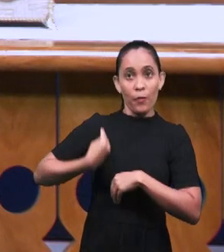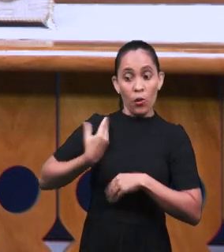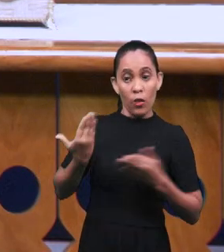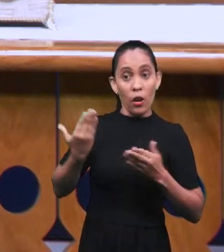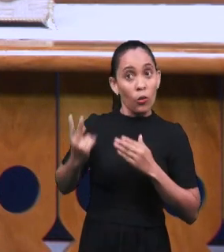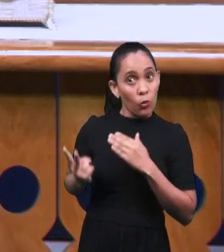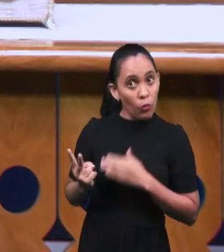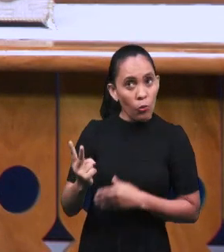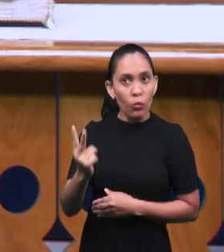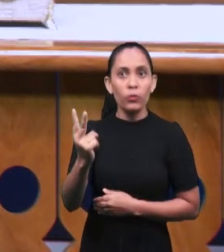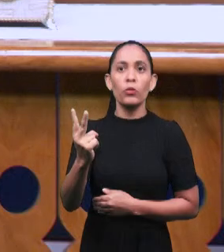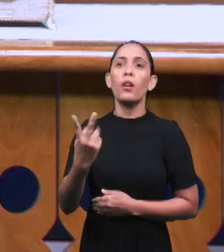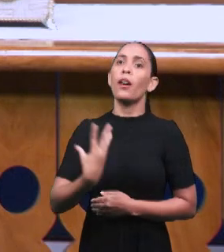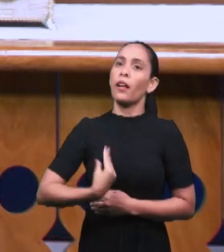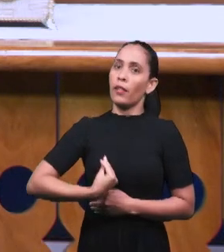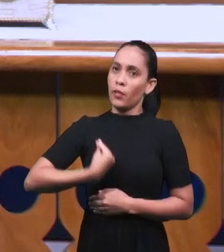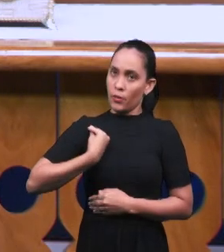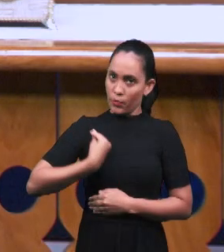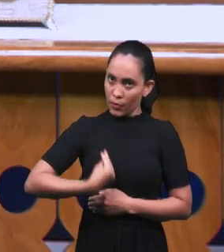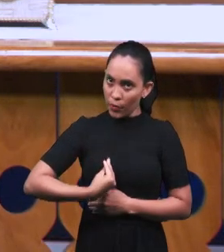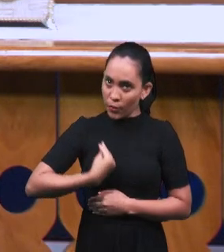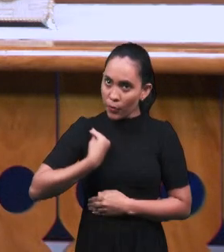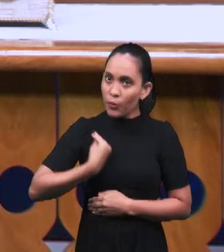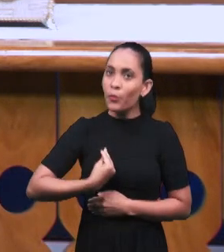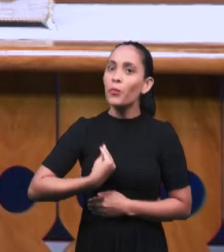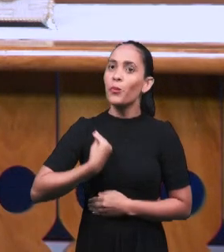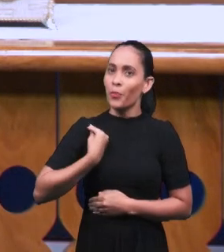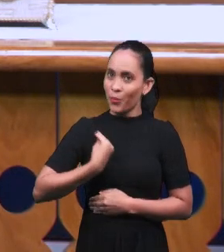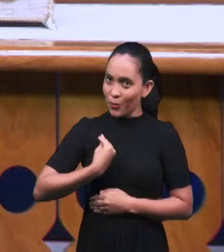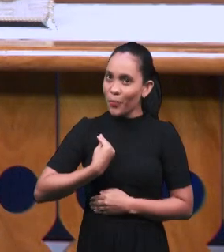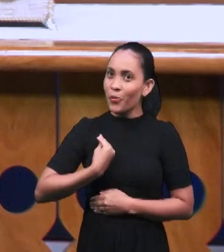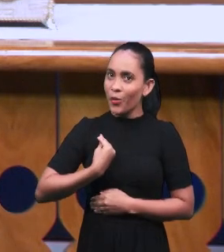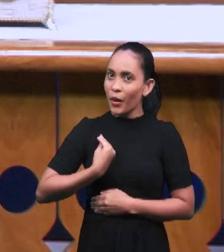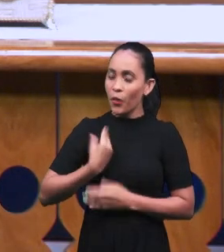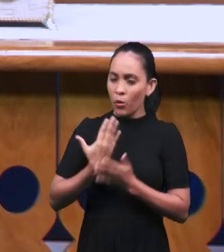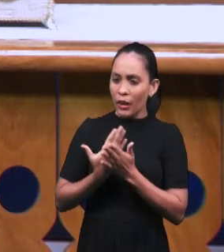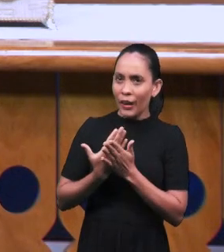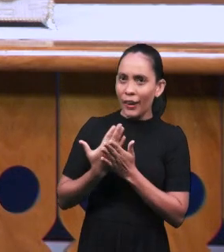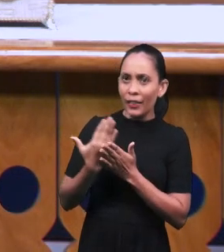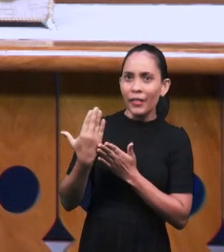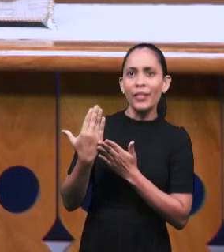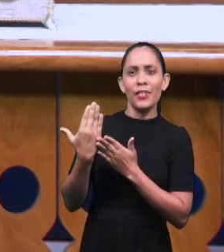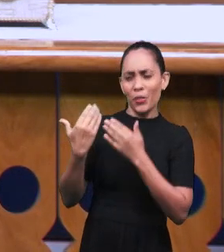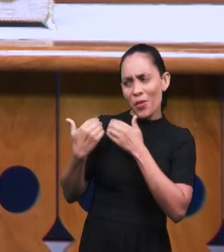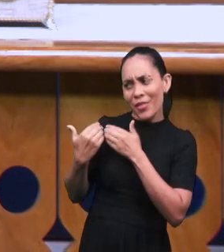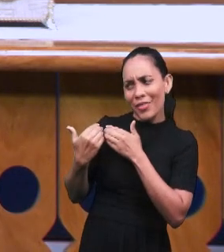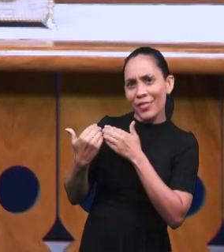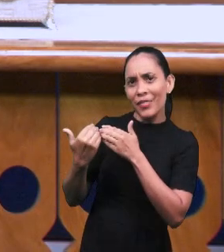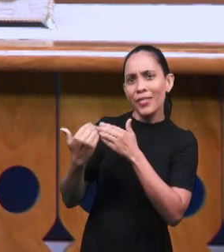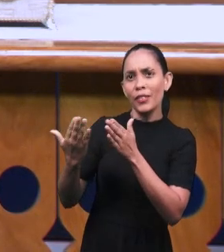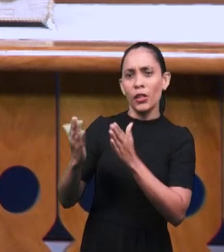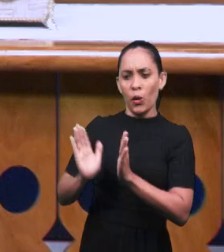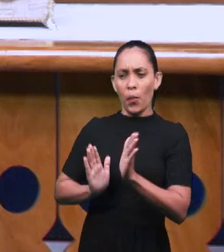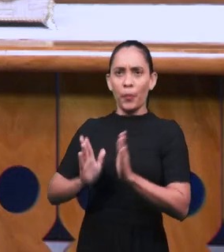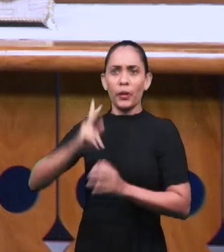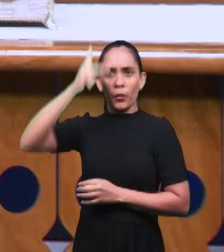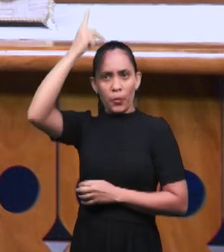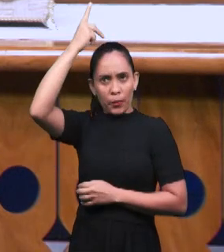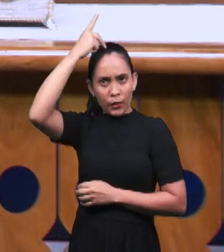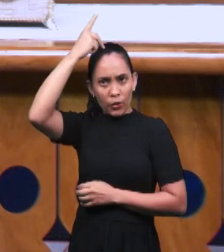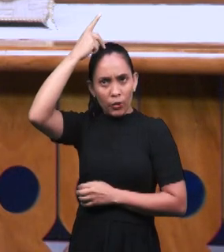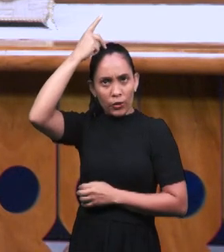viver. Então, é o seu nascimento, Pentecostes, aquilo que nós já respondemos,